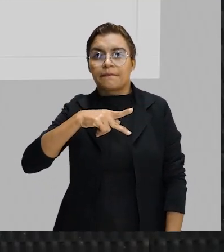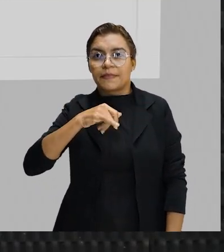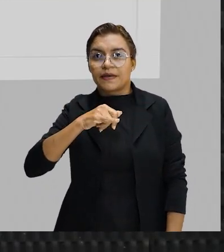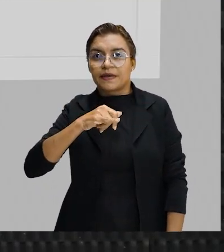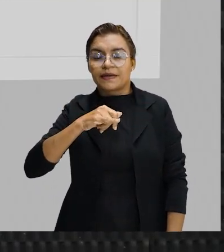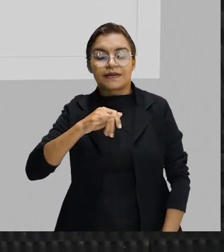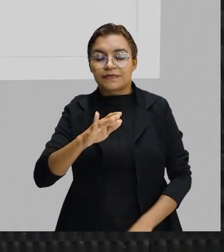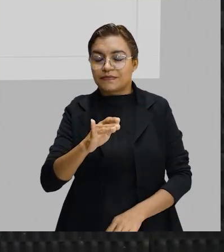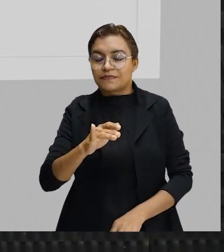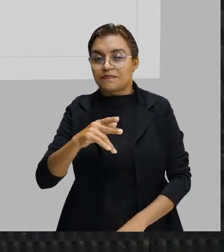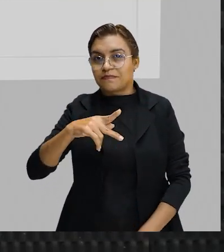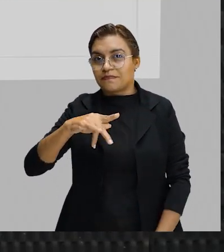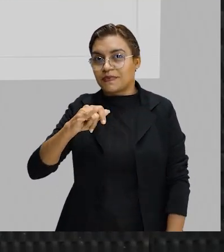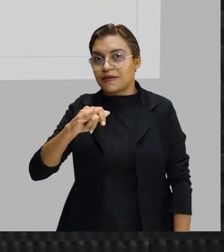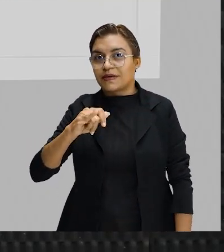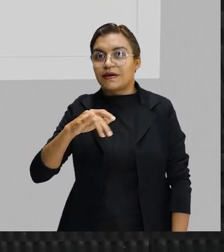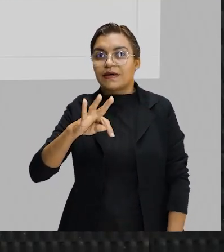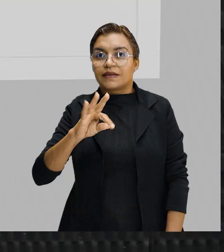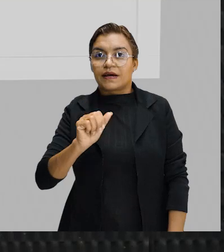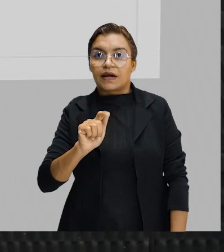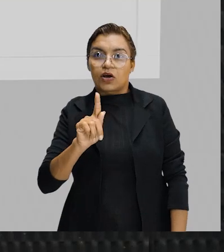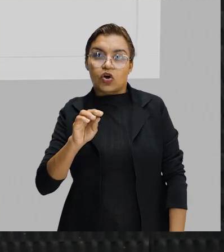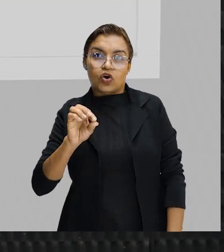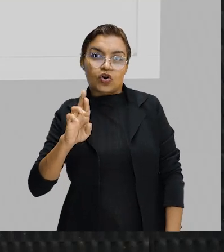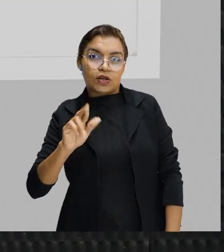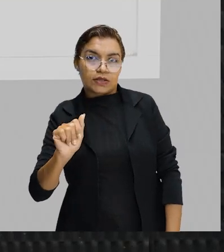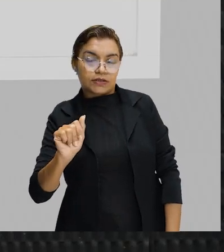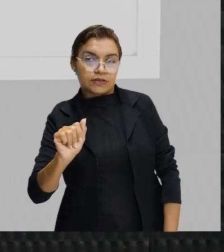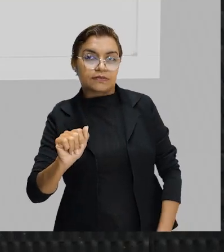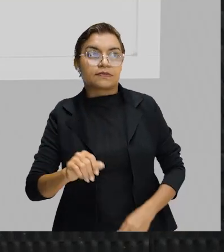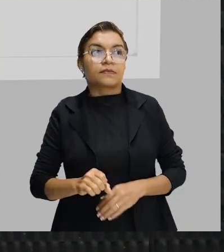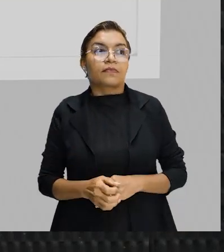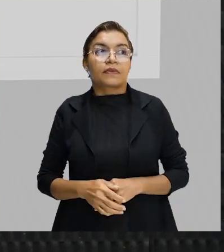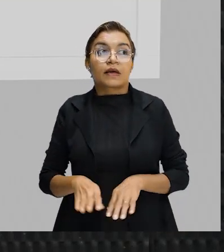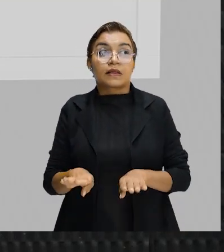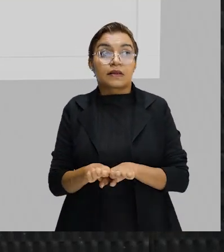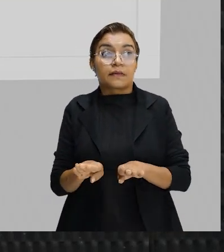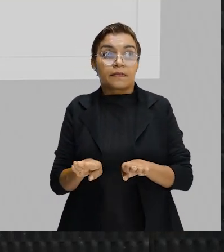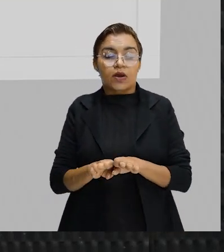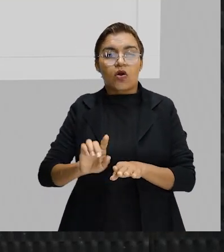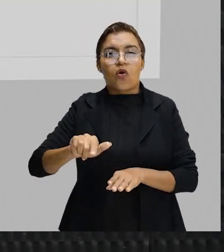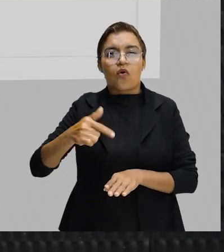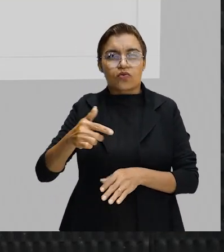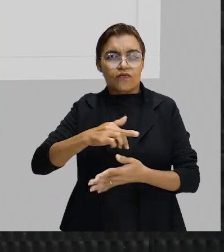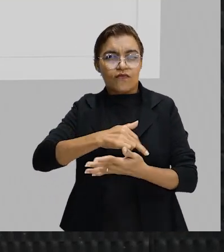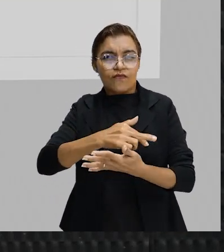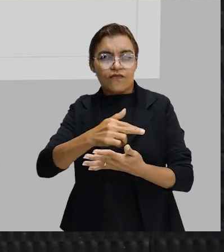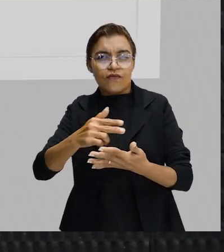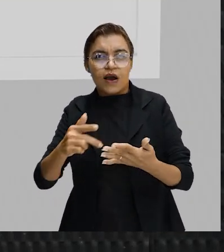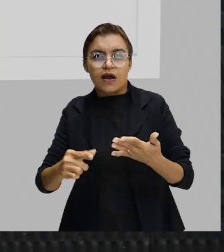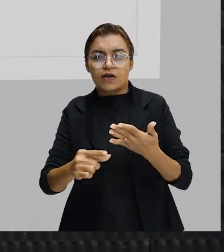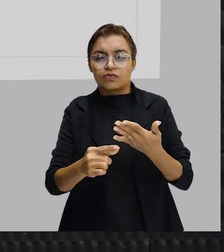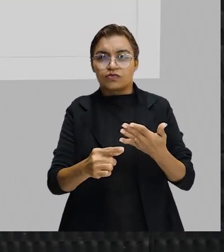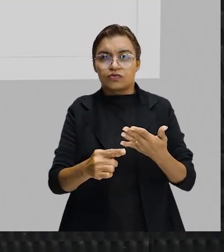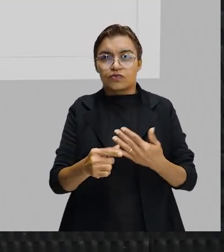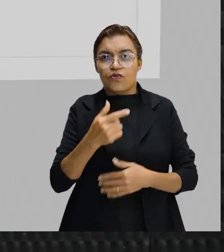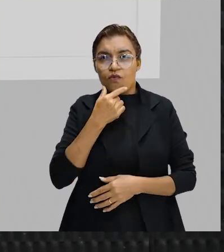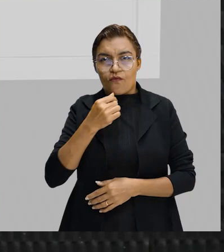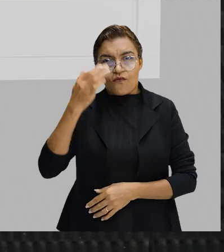famoso. Tá? Nós temos alguns alunos de Tales, como Anaximandro,